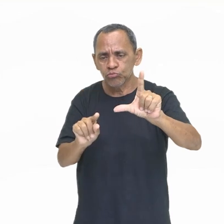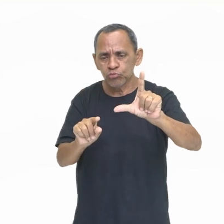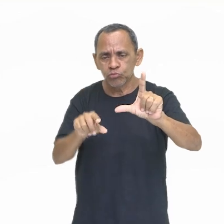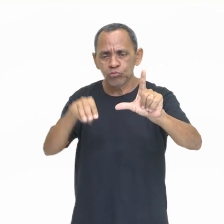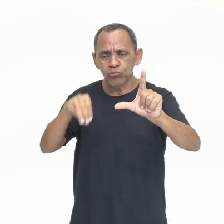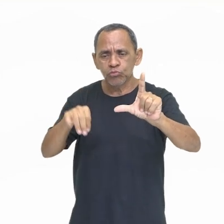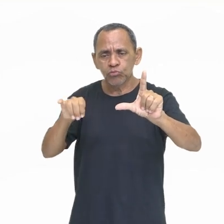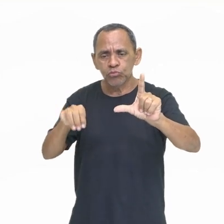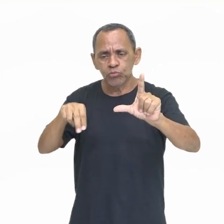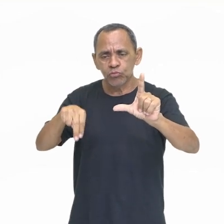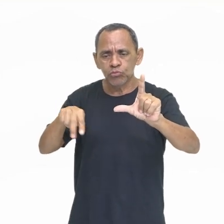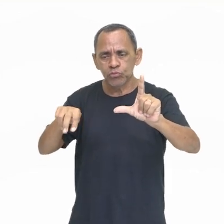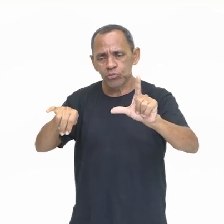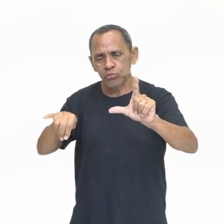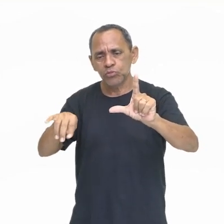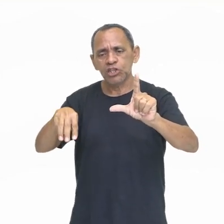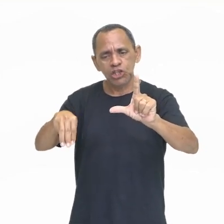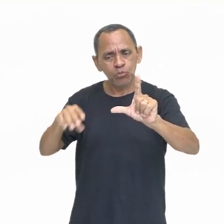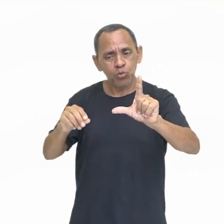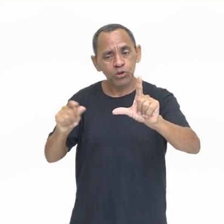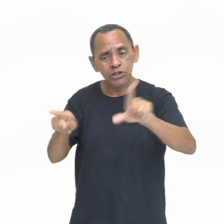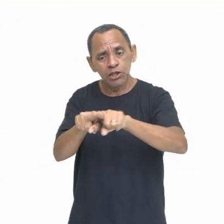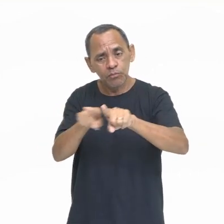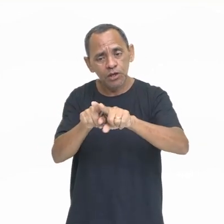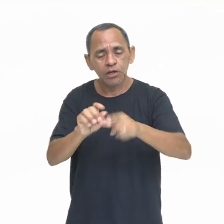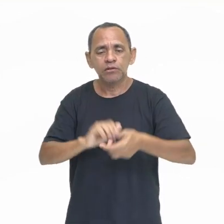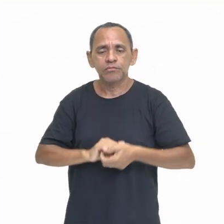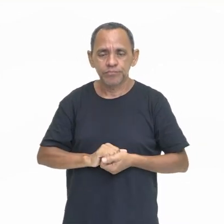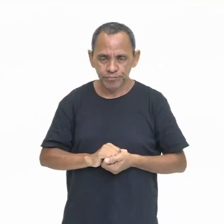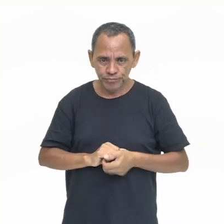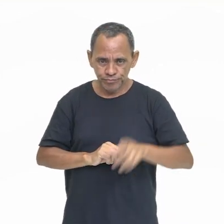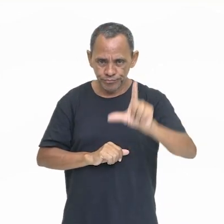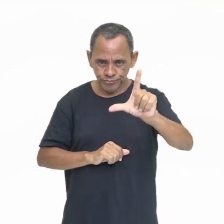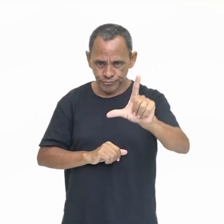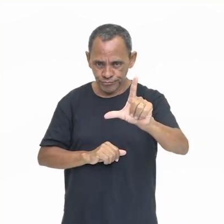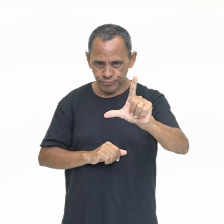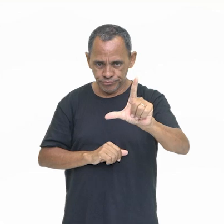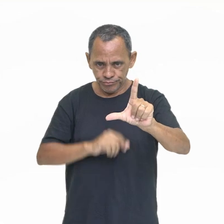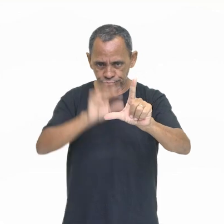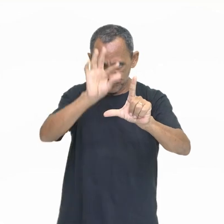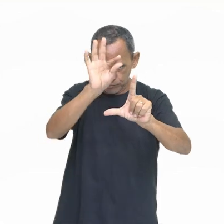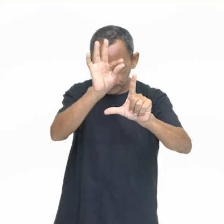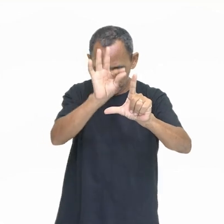caso, essa parábola vai ter valor. Vou melhorar aqui.